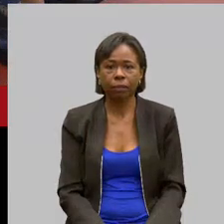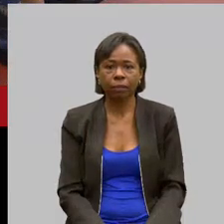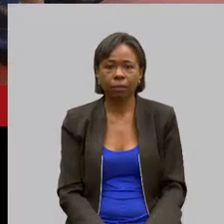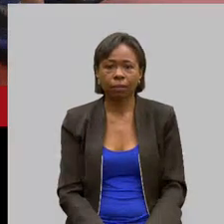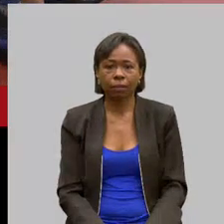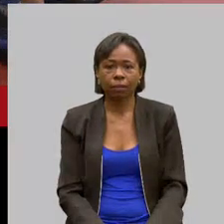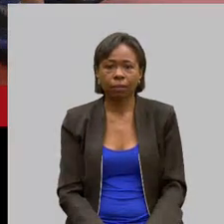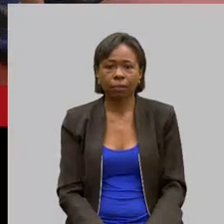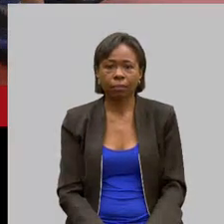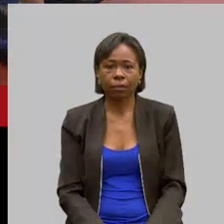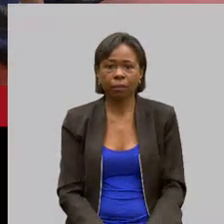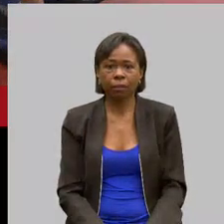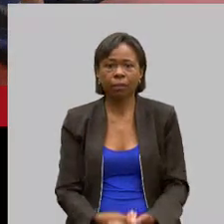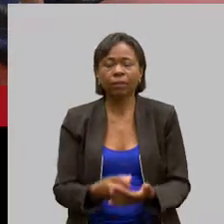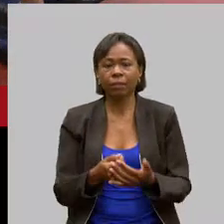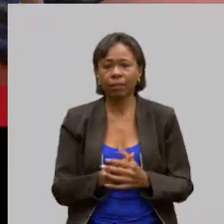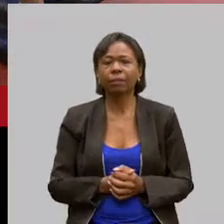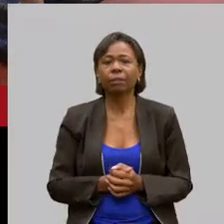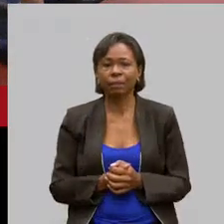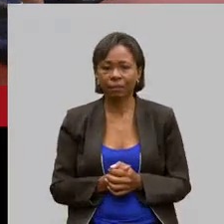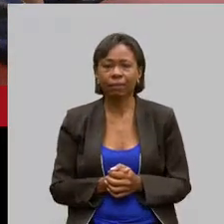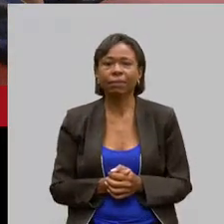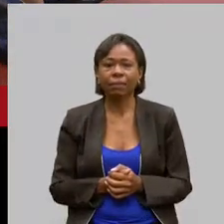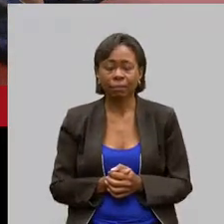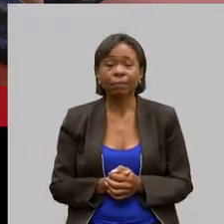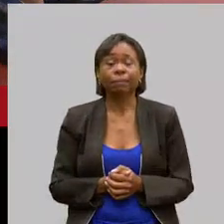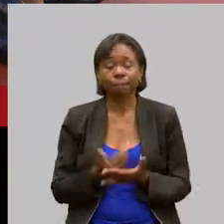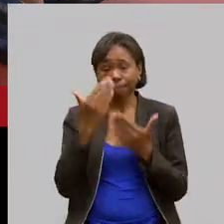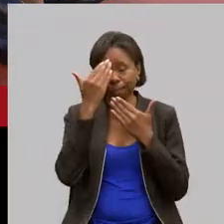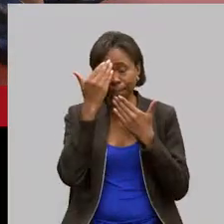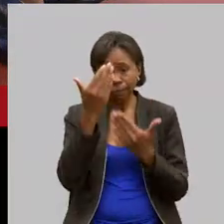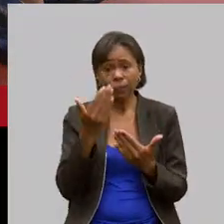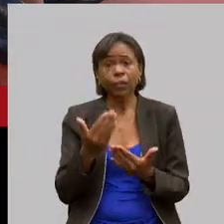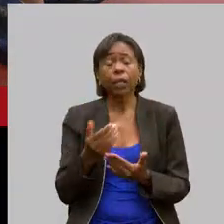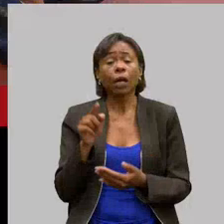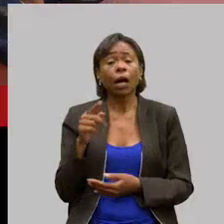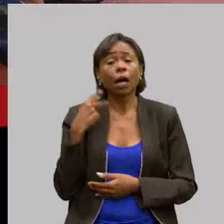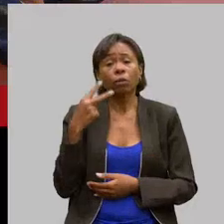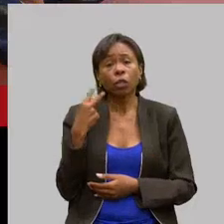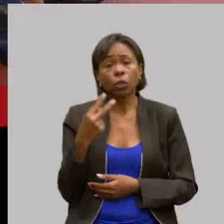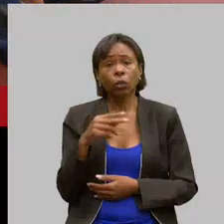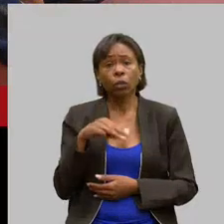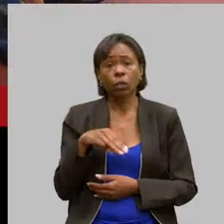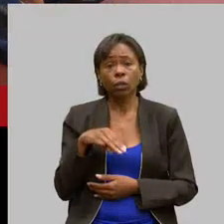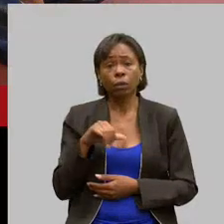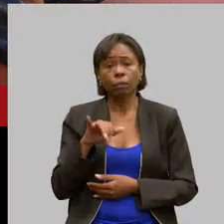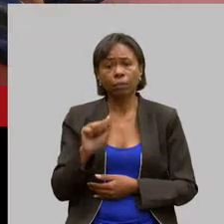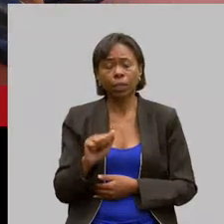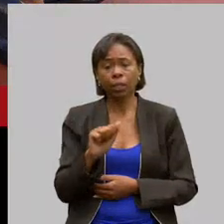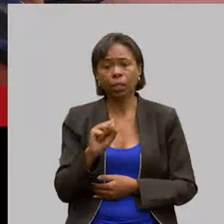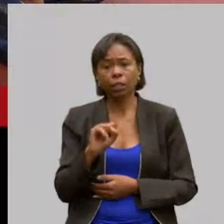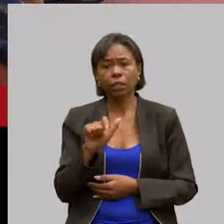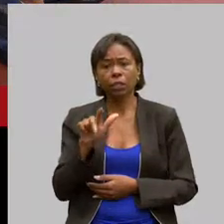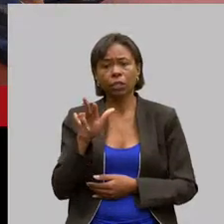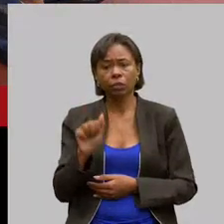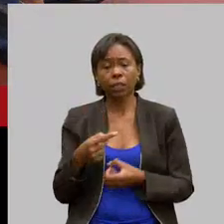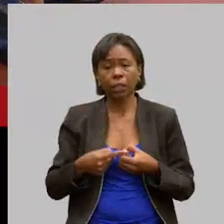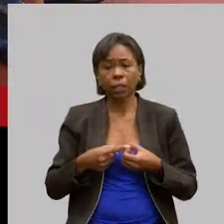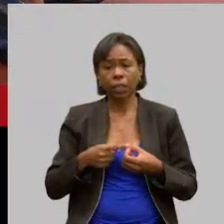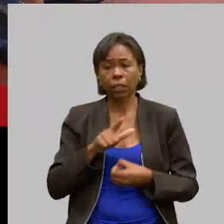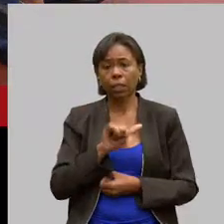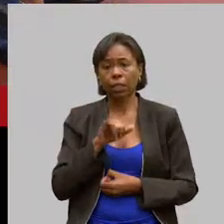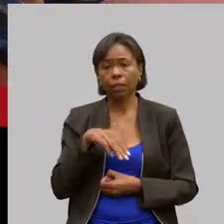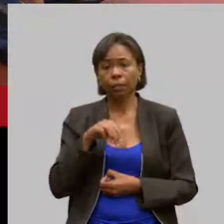obrigado obrigado registra a presença da vereadora Bia Silva da cidade de Lima Duarte também representante